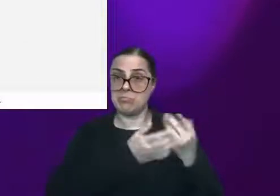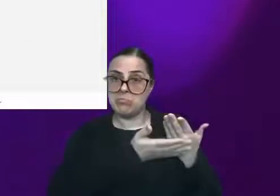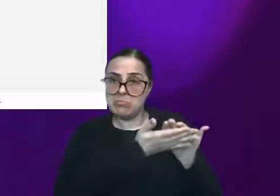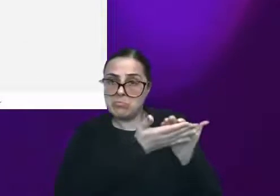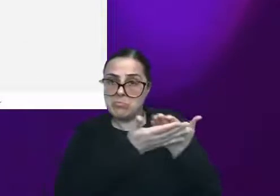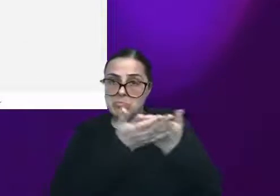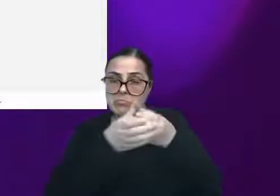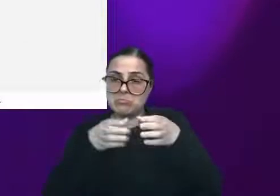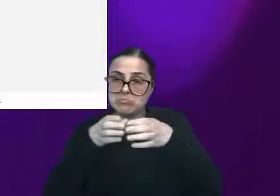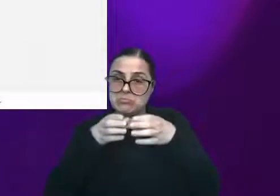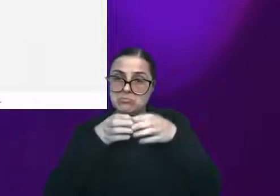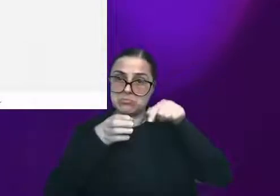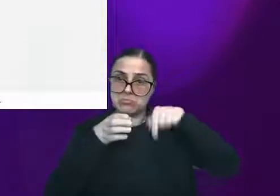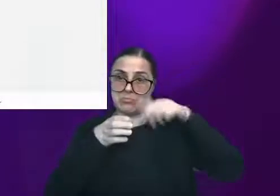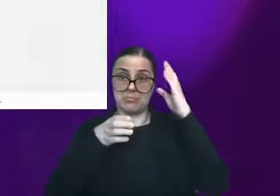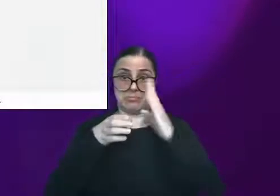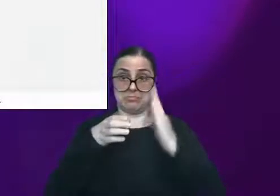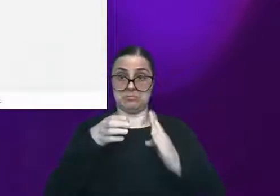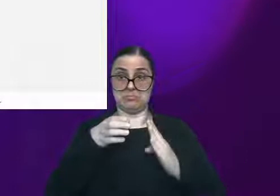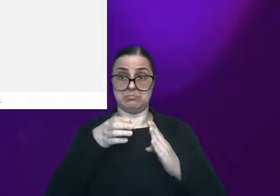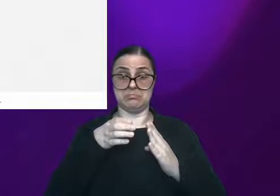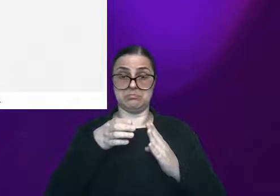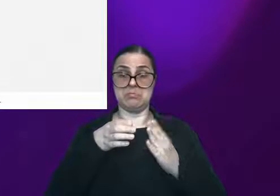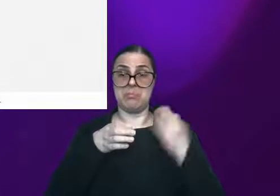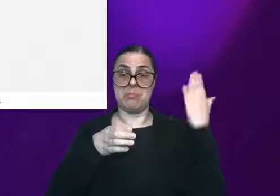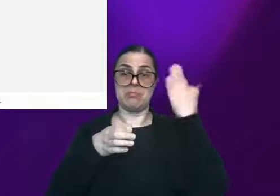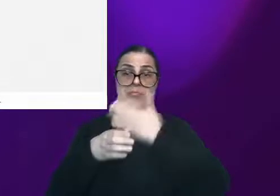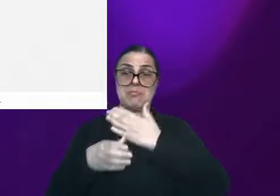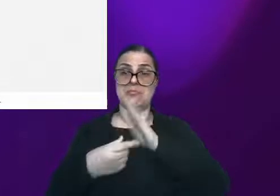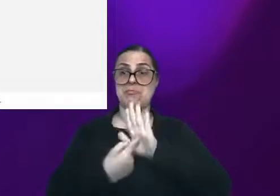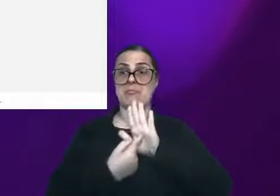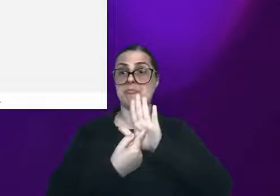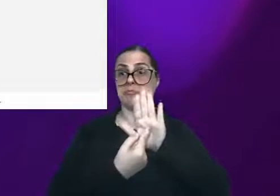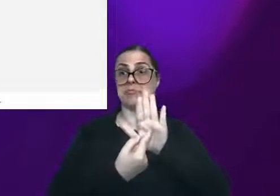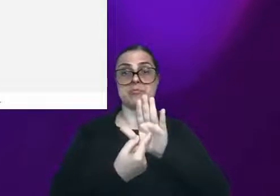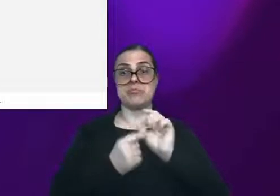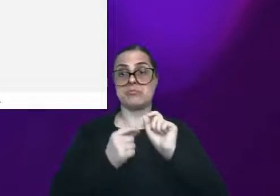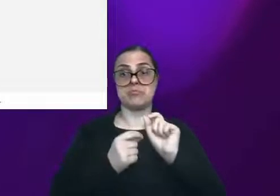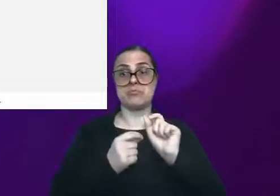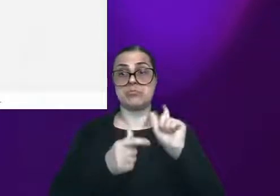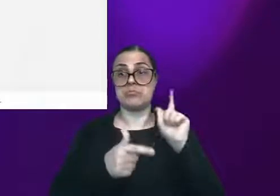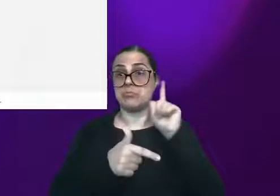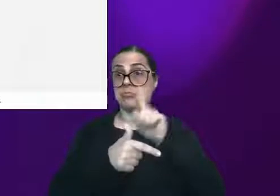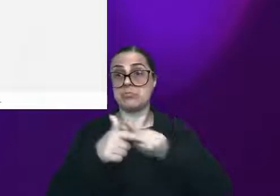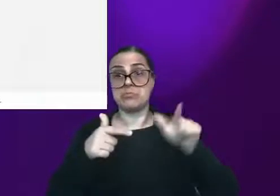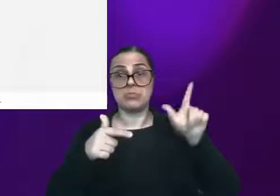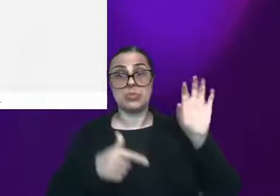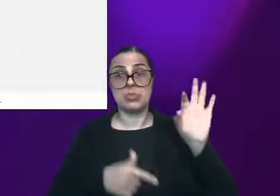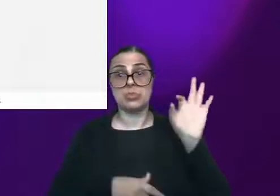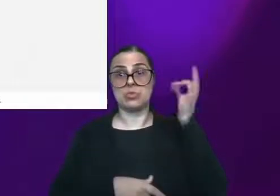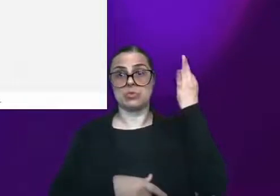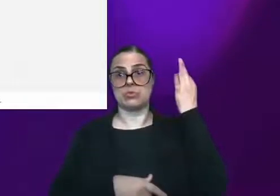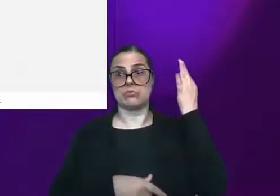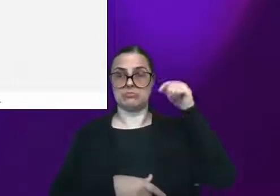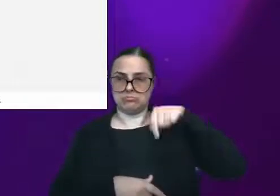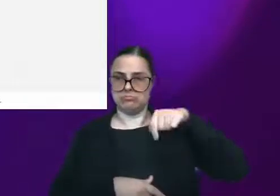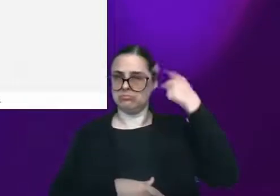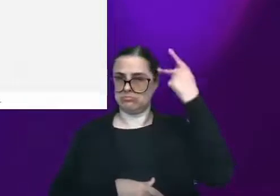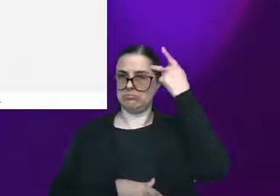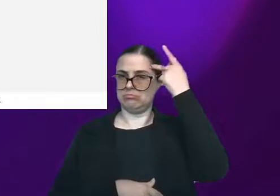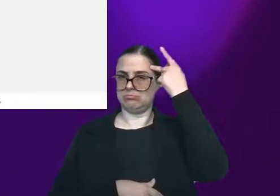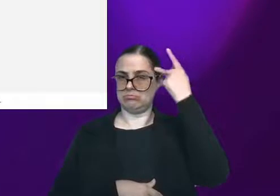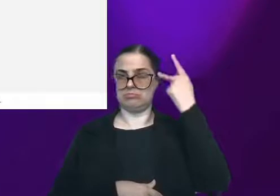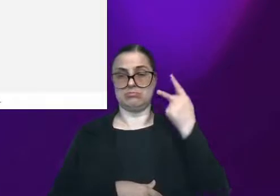grupos aqui do Brasil mostra exatamente a casuística, no caso aqui em São Paulo, né,